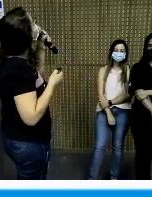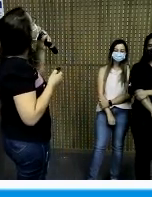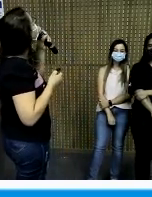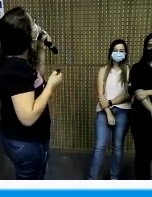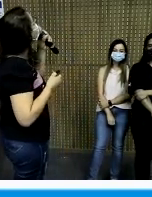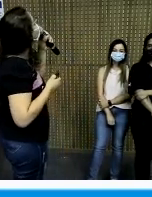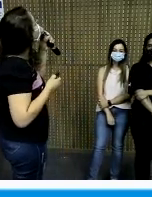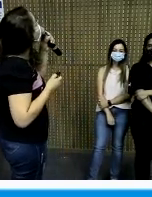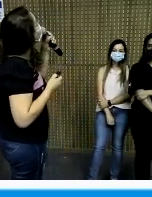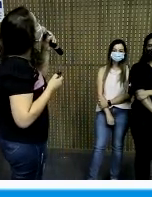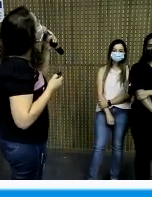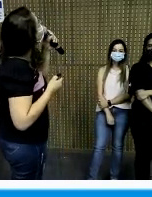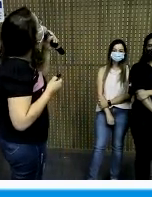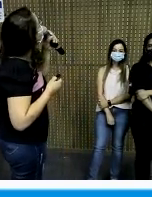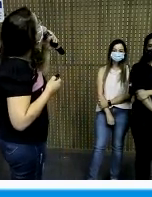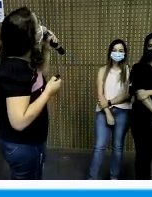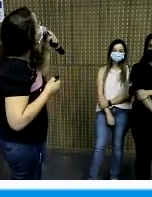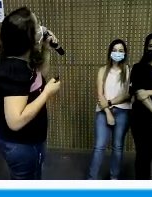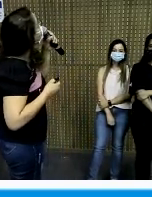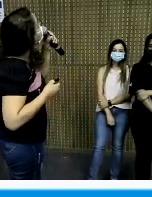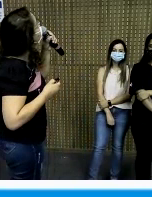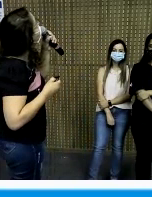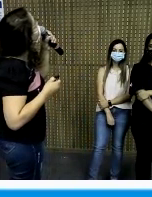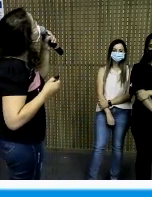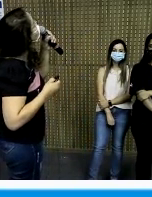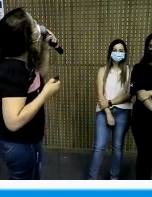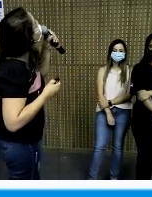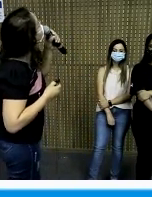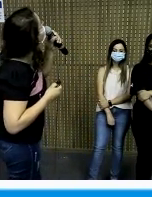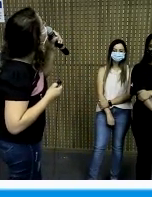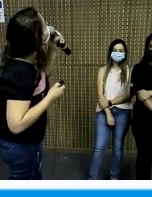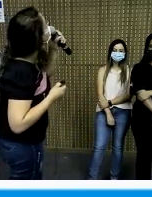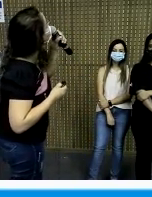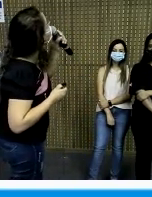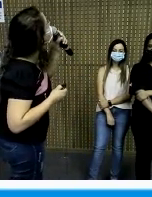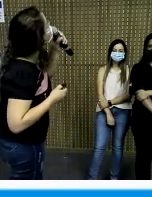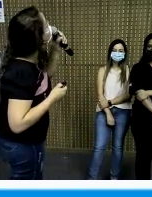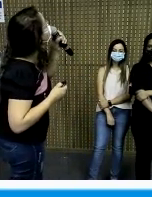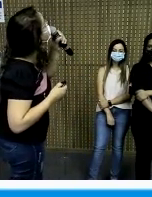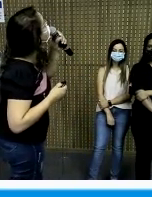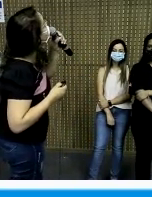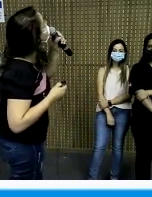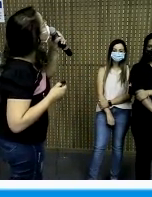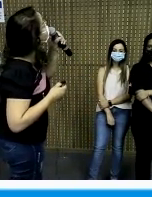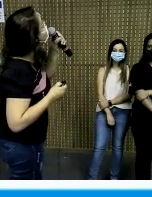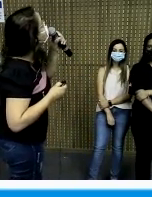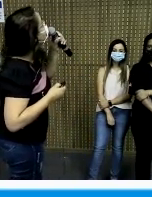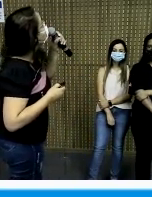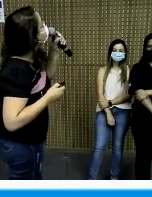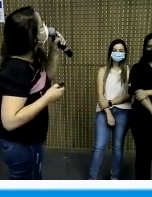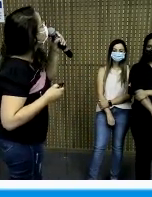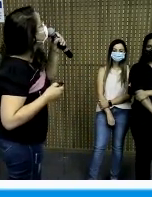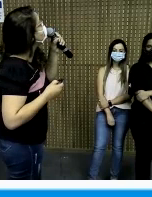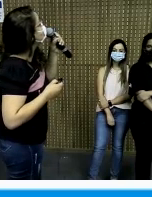por dia na unidade, ó, tá? O nome dos pacientes, tá? Os contactantes desses pacientes, se